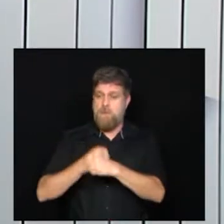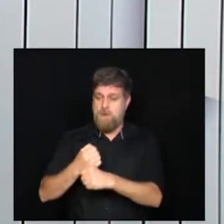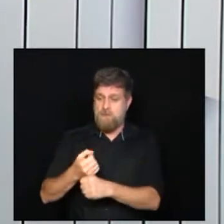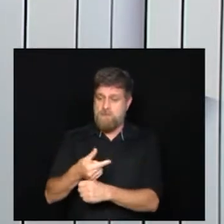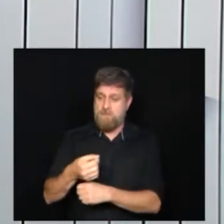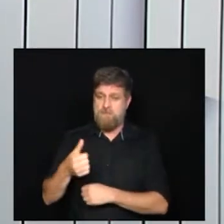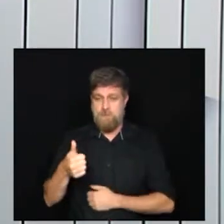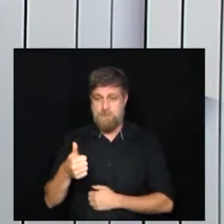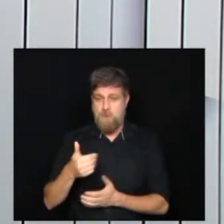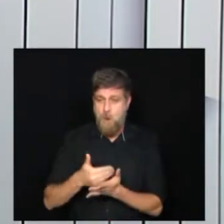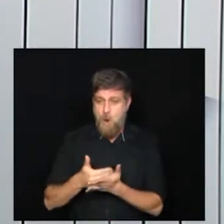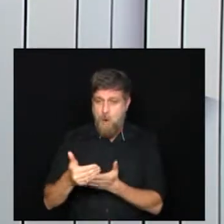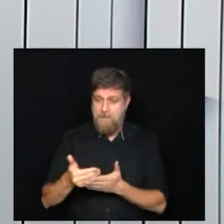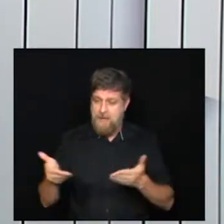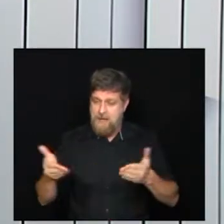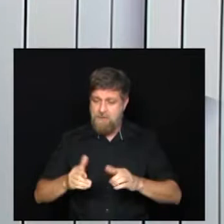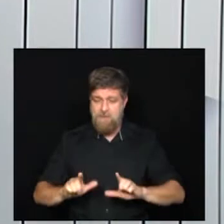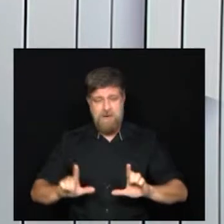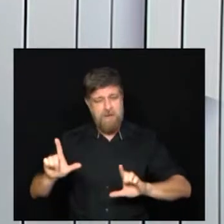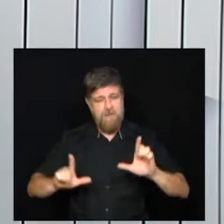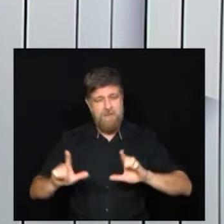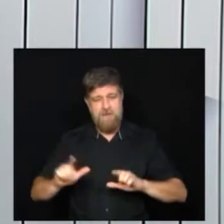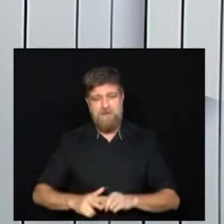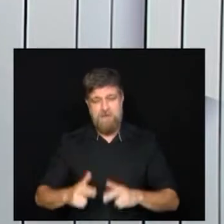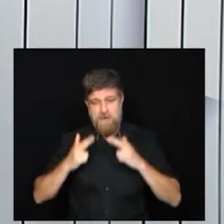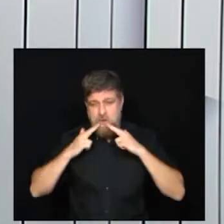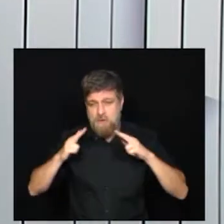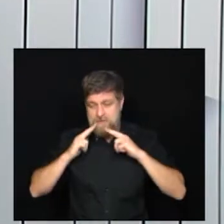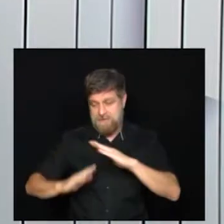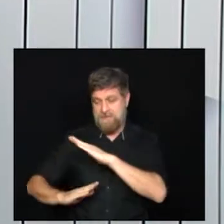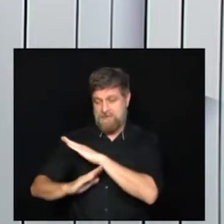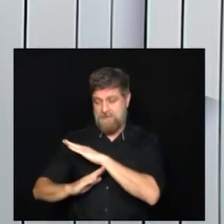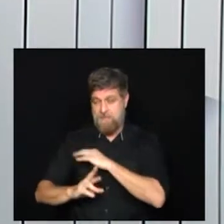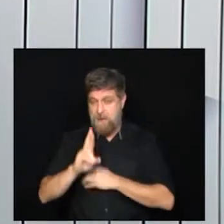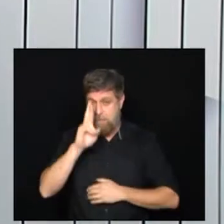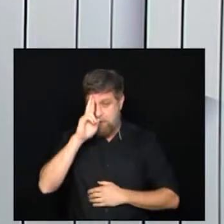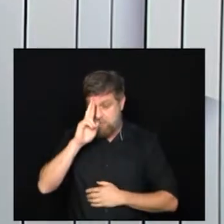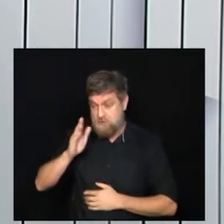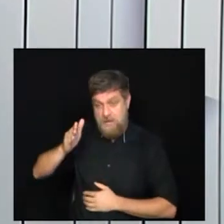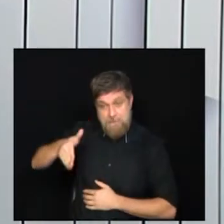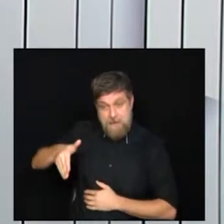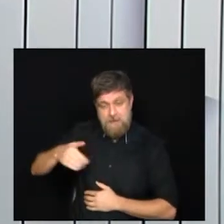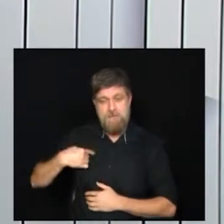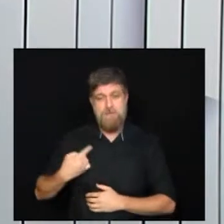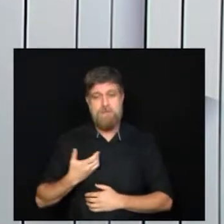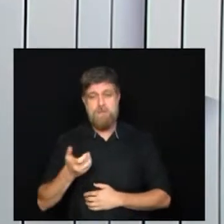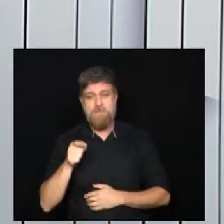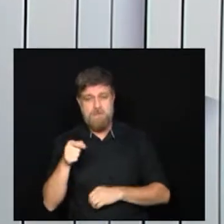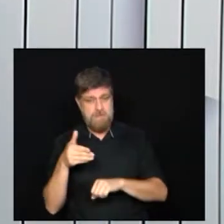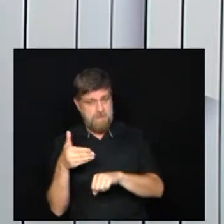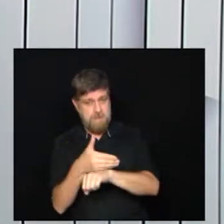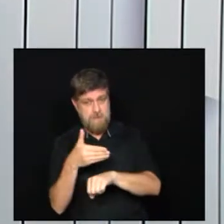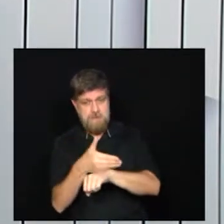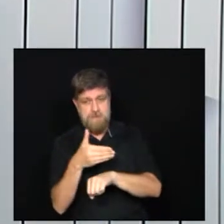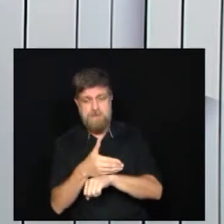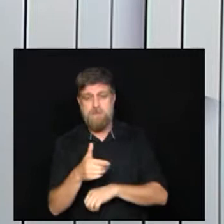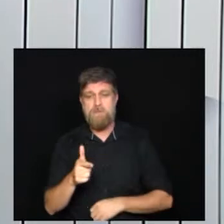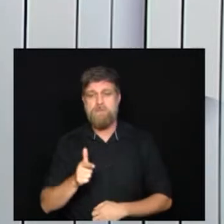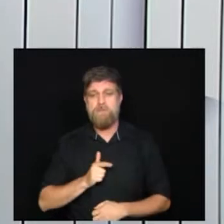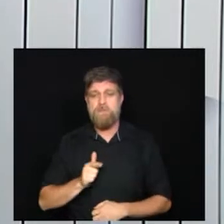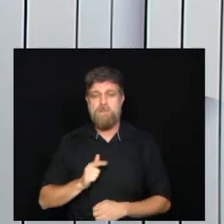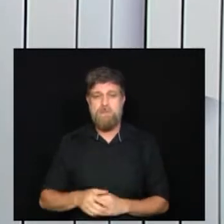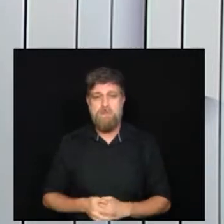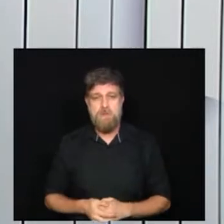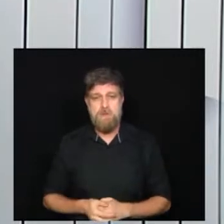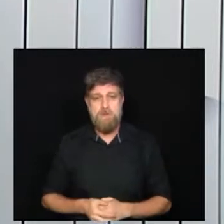2021. Começa agora o Câmara Notícia ao vivo, 12:30. E eu quero a sua participação. Envie a